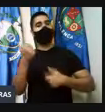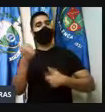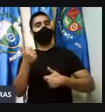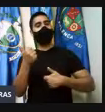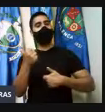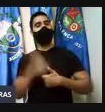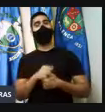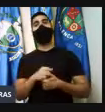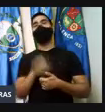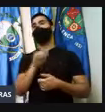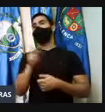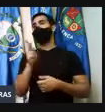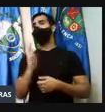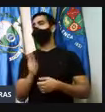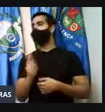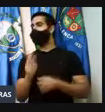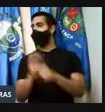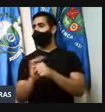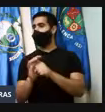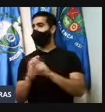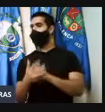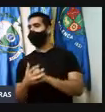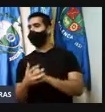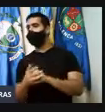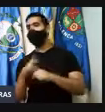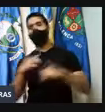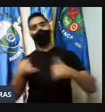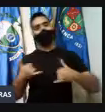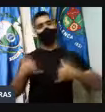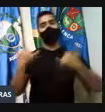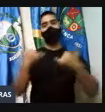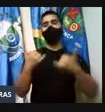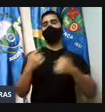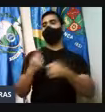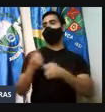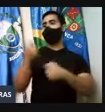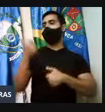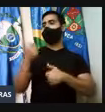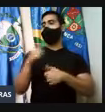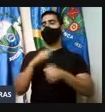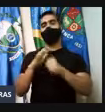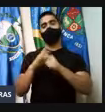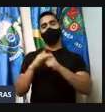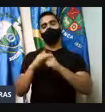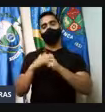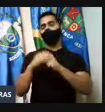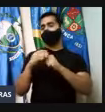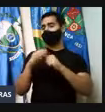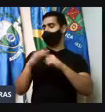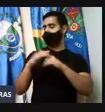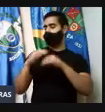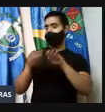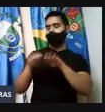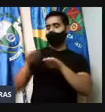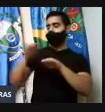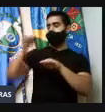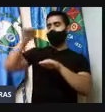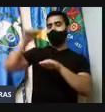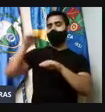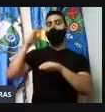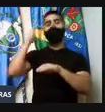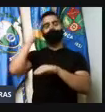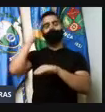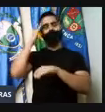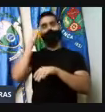Aí, continuando desse jeito, festa no final do ano, e a tendência é aumentar. E todo mundo sabe